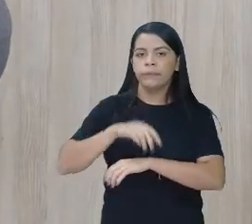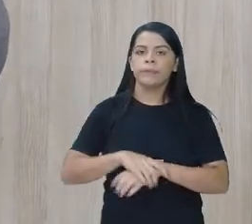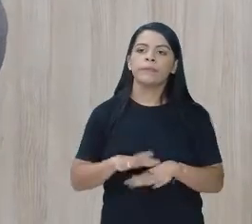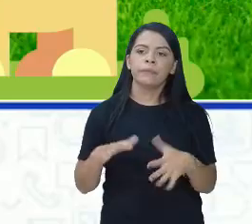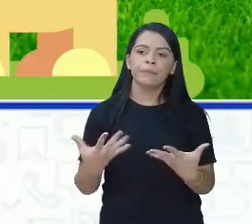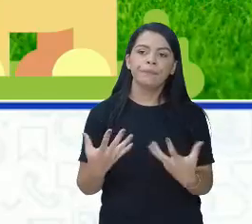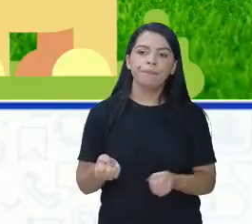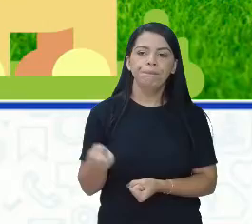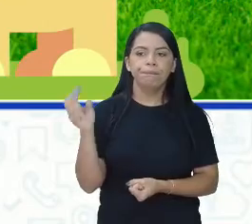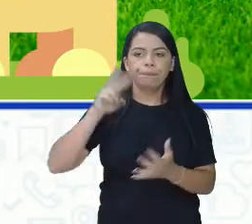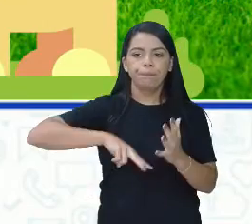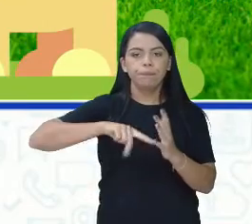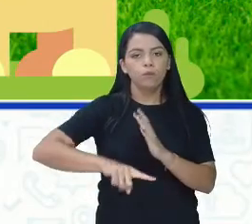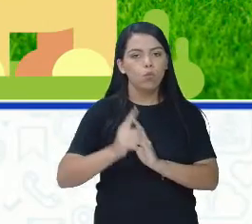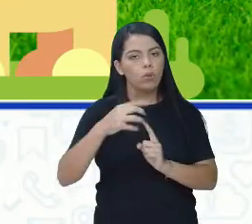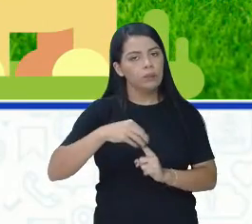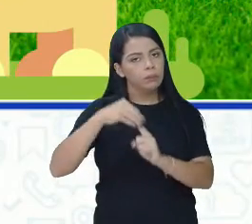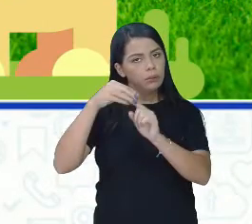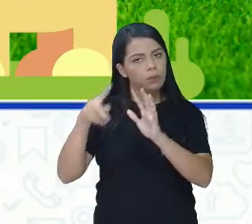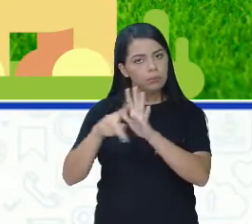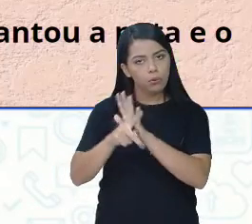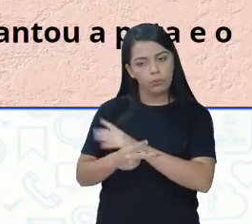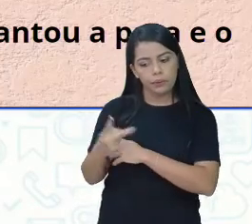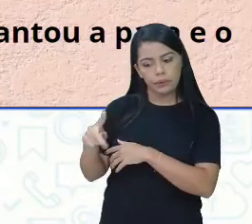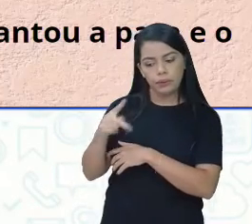Vamos ler uma das principais fábulas de La Fontaine?